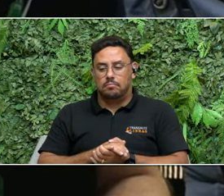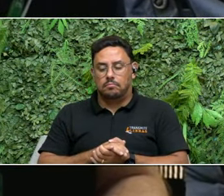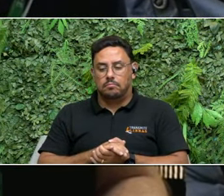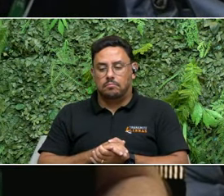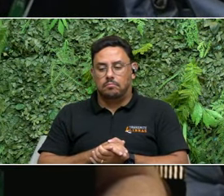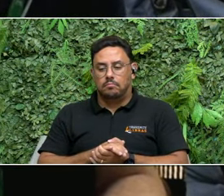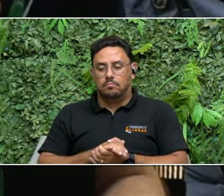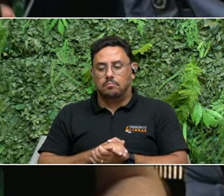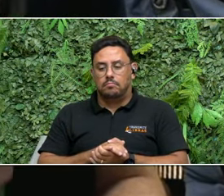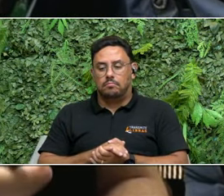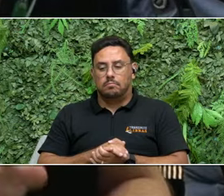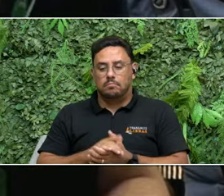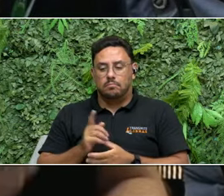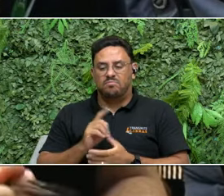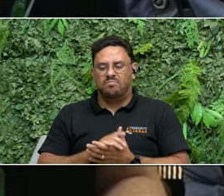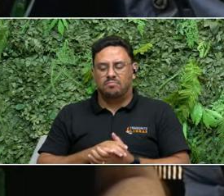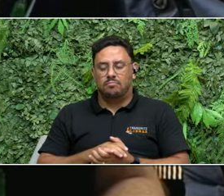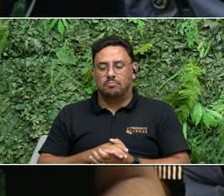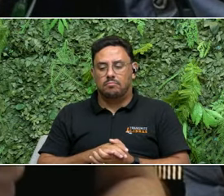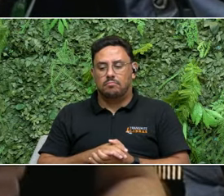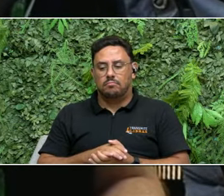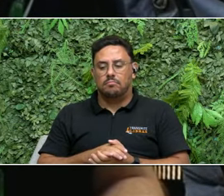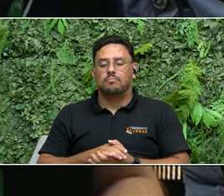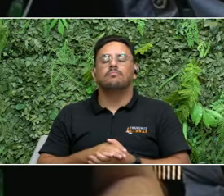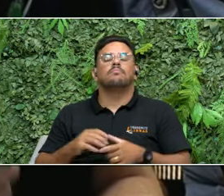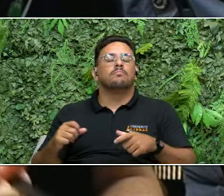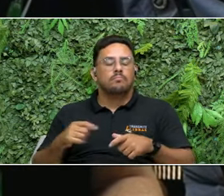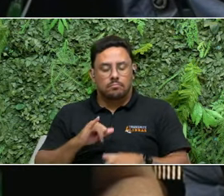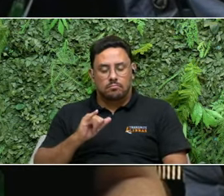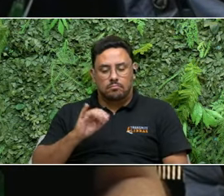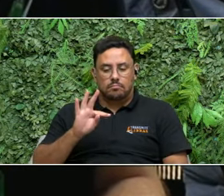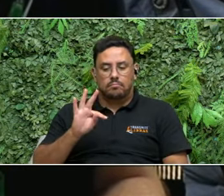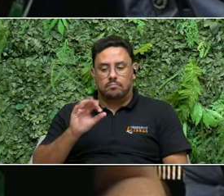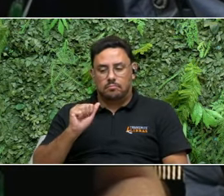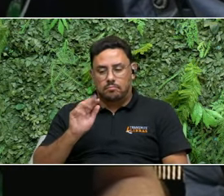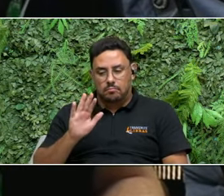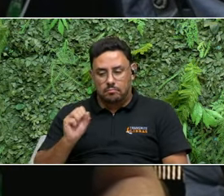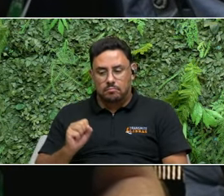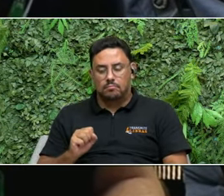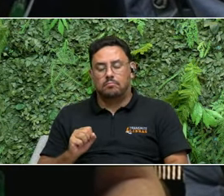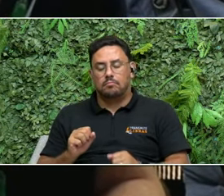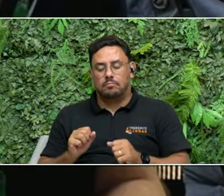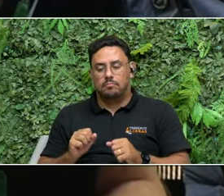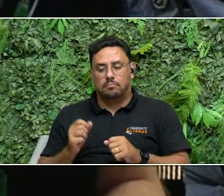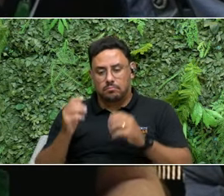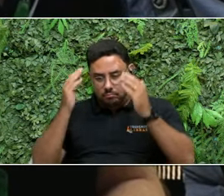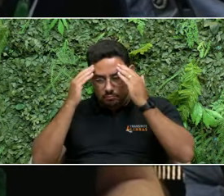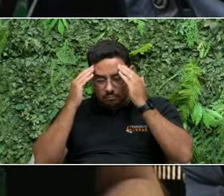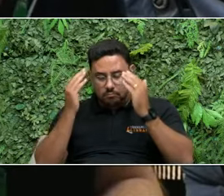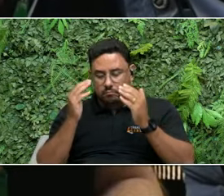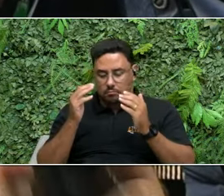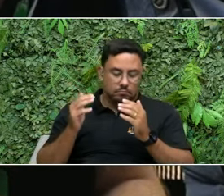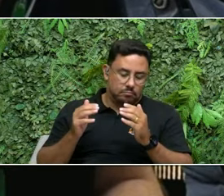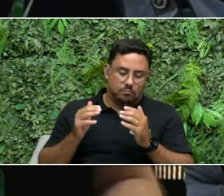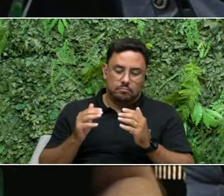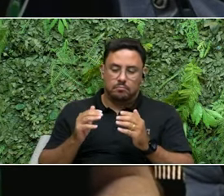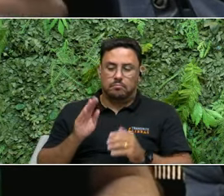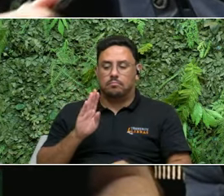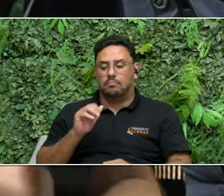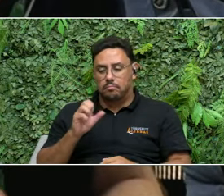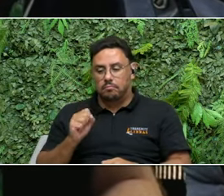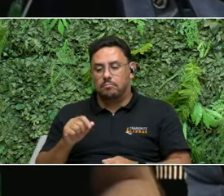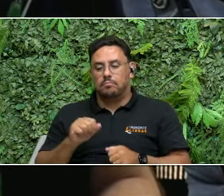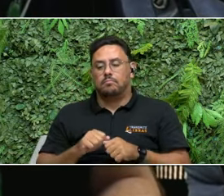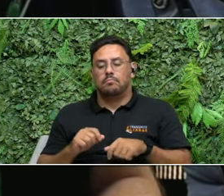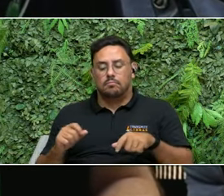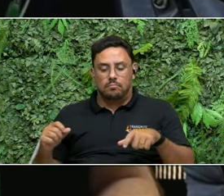Paulinho não foi no jogo contra Itabirito ele bateu uma falta cabeceio do do fux pro batalha fazer o gol e